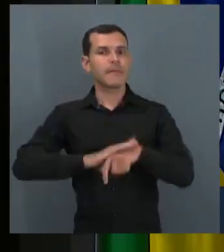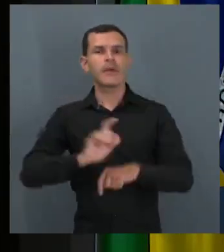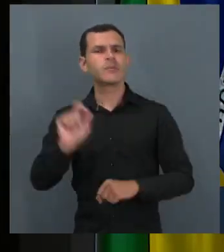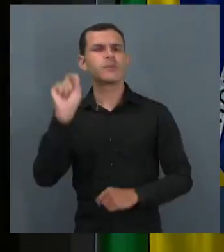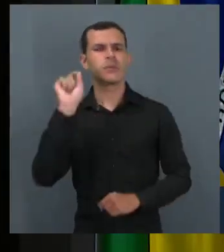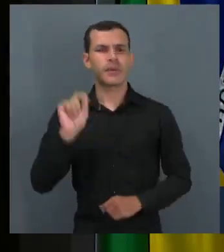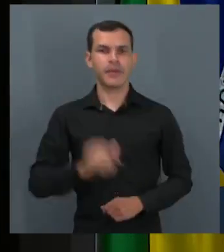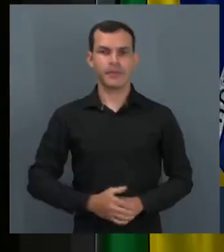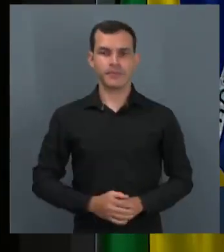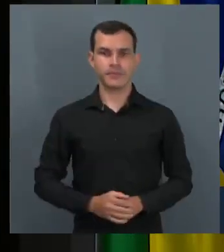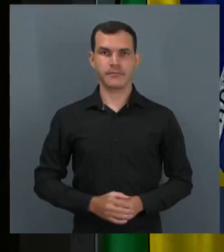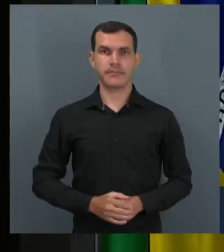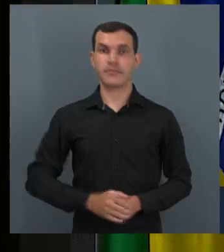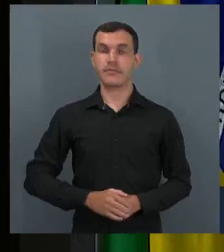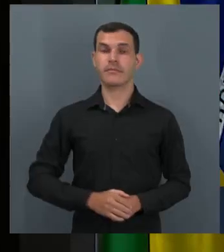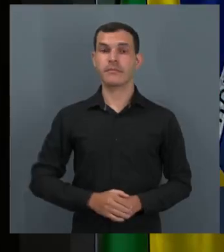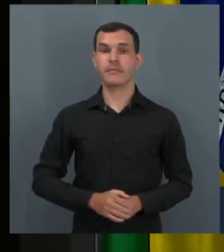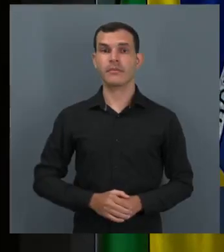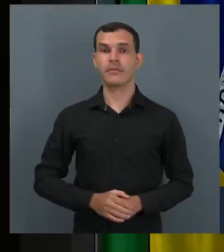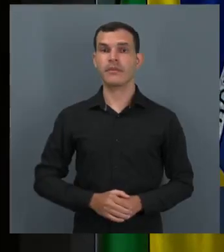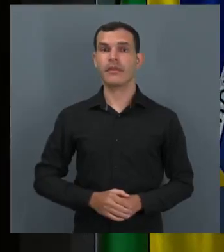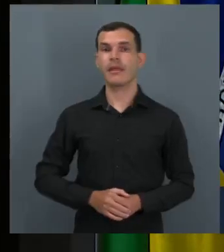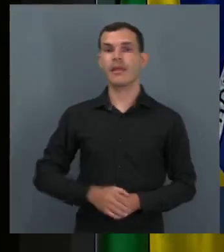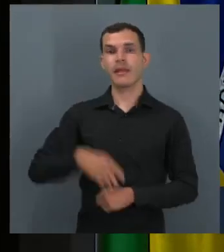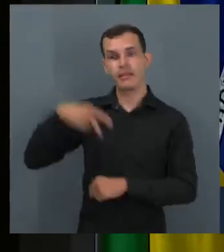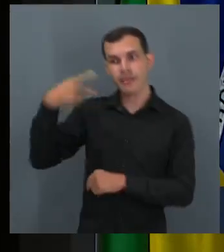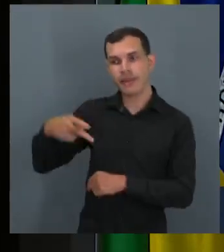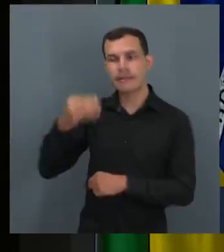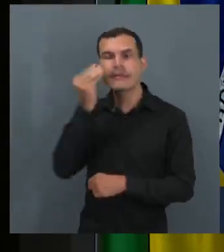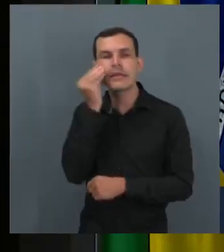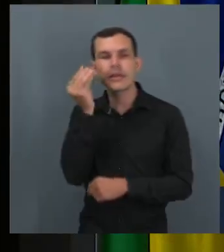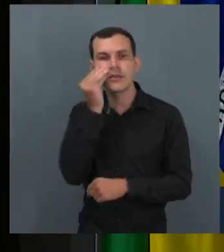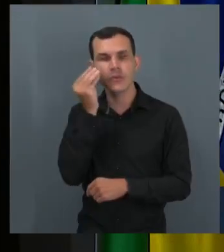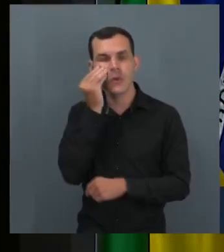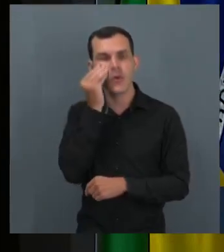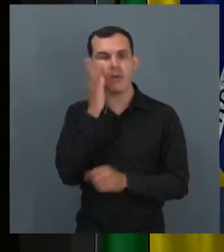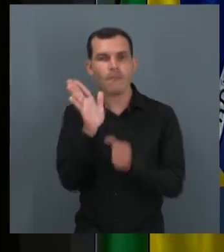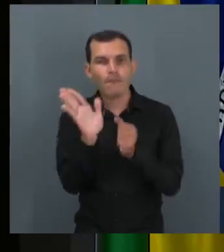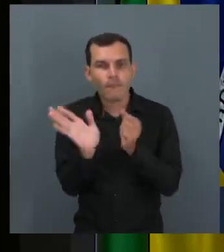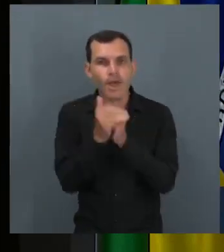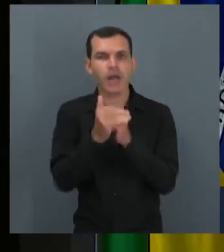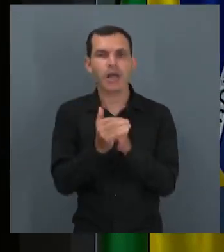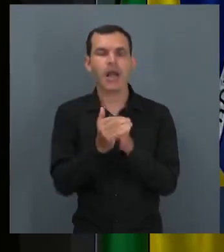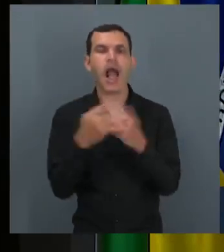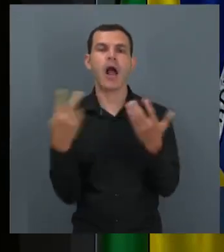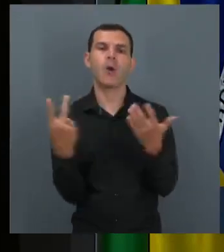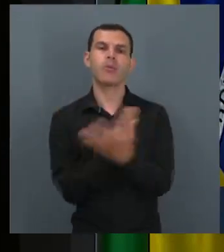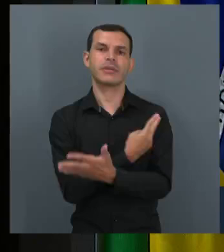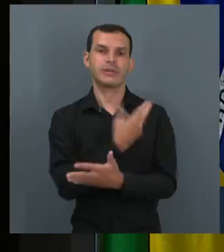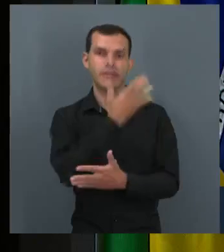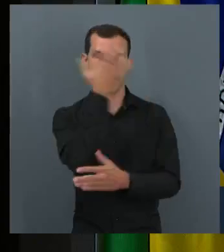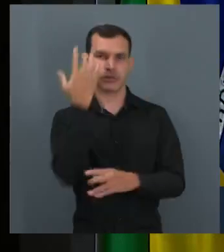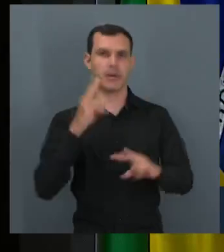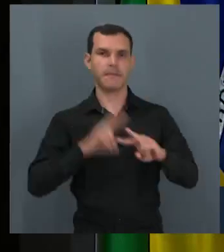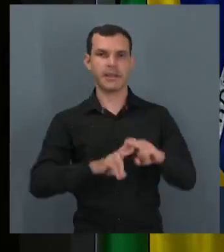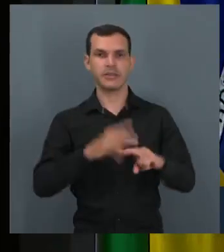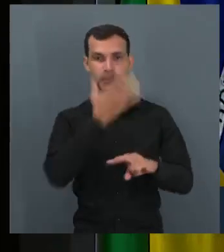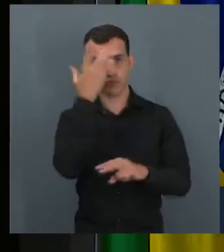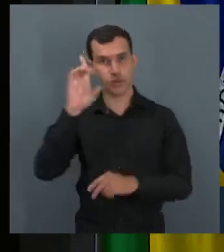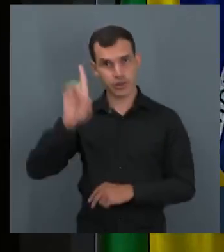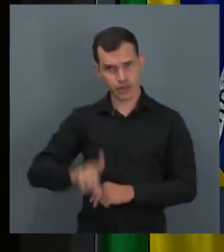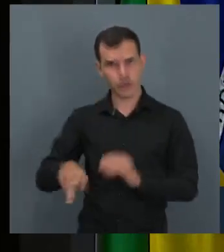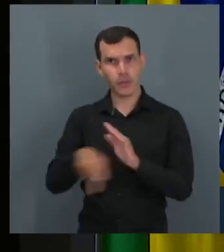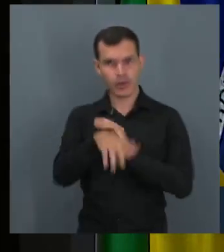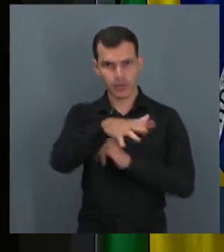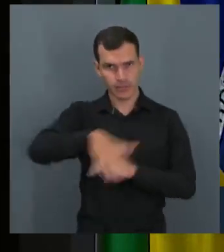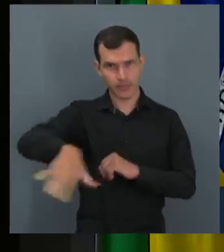essa tentativa explícita de ocultar a real situação dos detentos, né? Os diretores da unidade retiraram